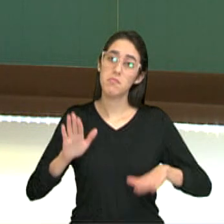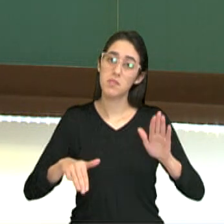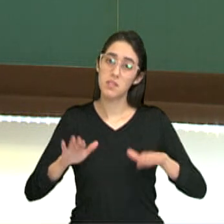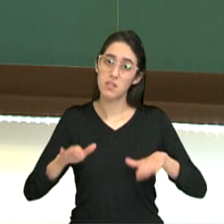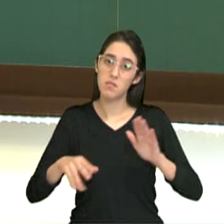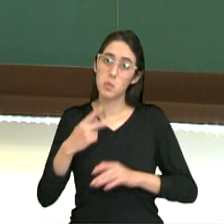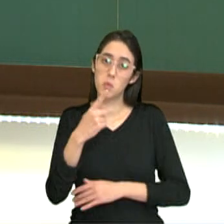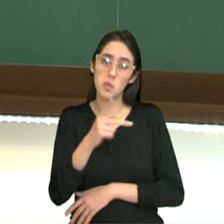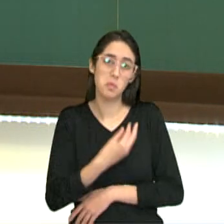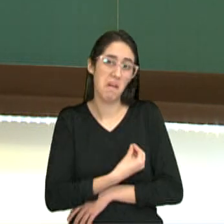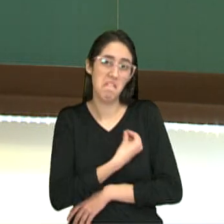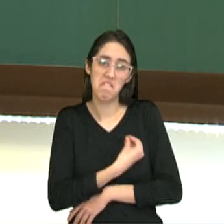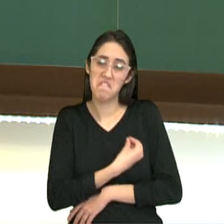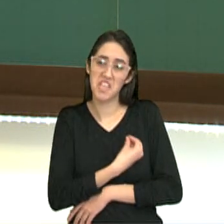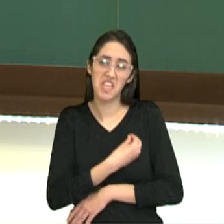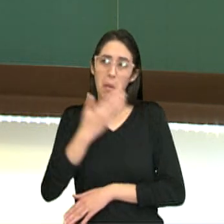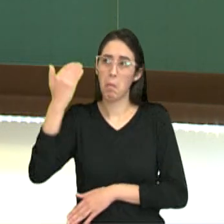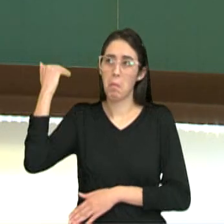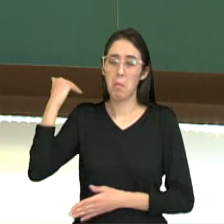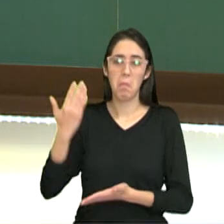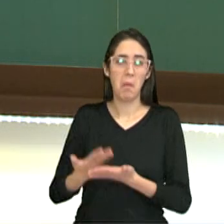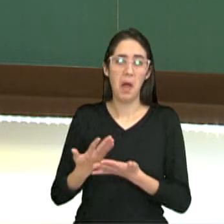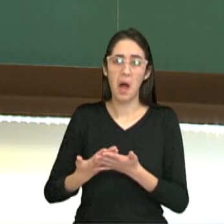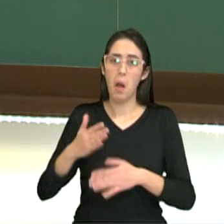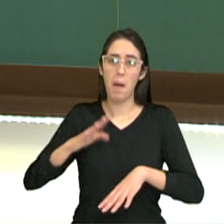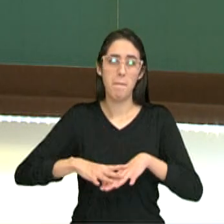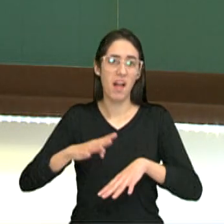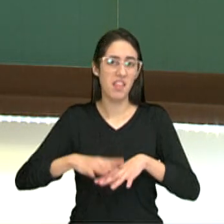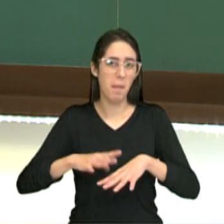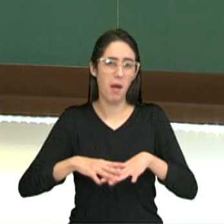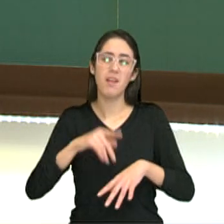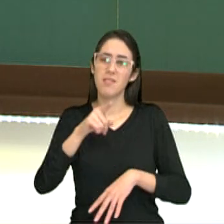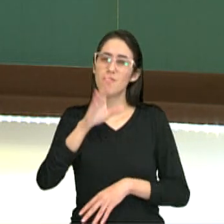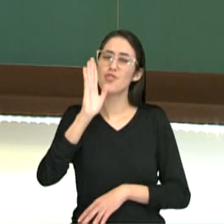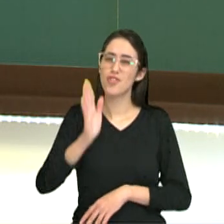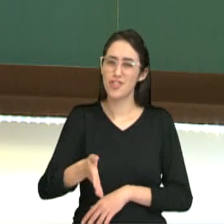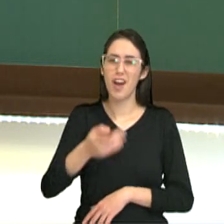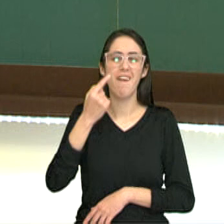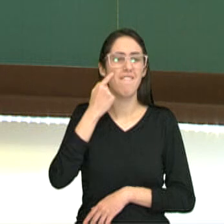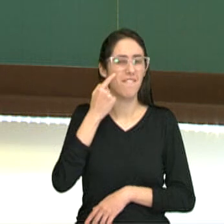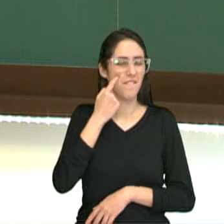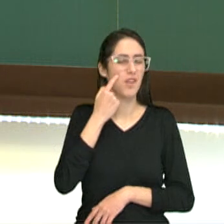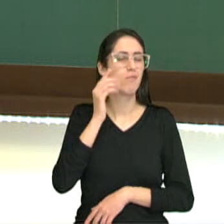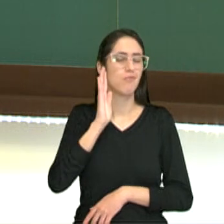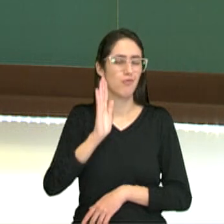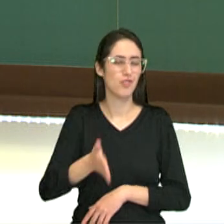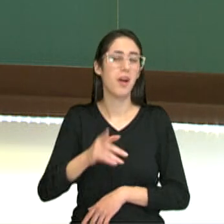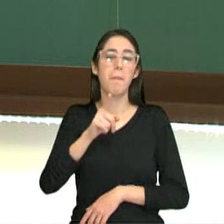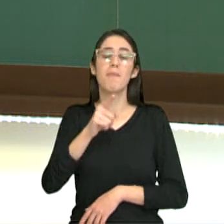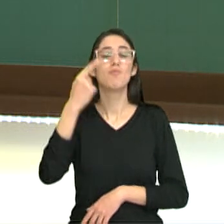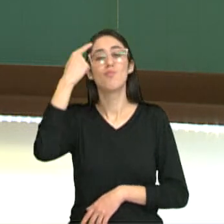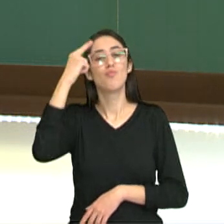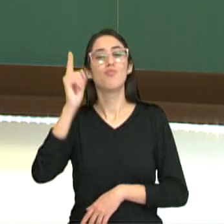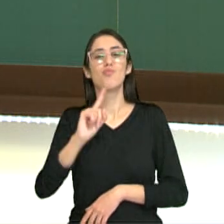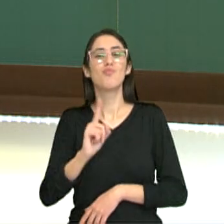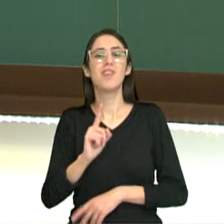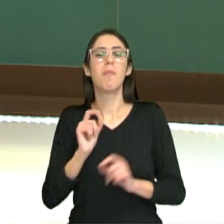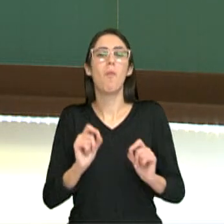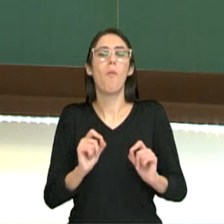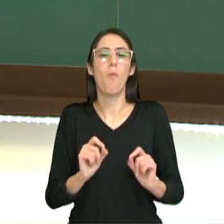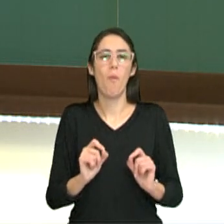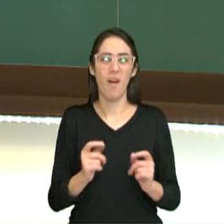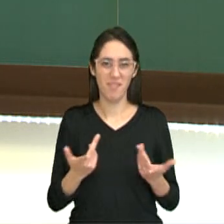momento de alguma aula de matemática, provavelmente vocês já trabalharam com sequência sem saber que era